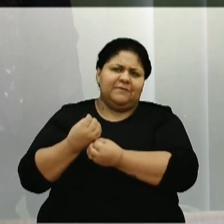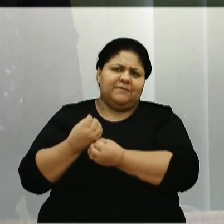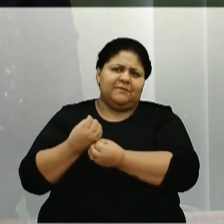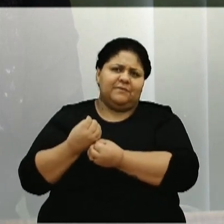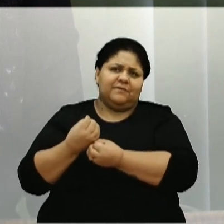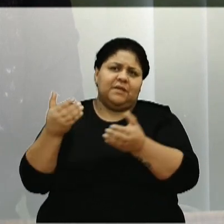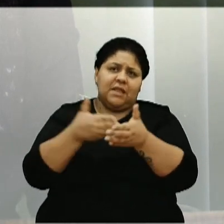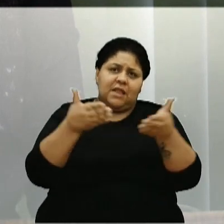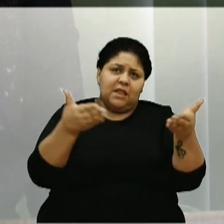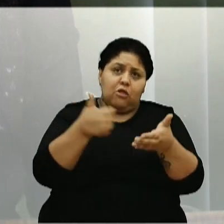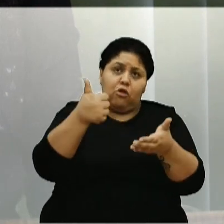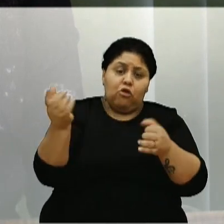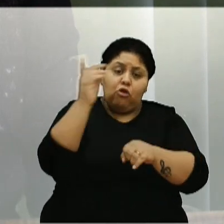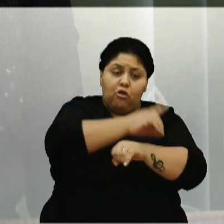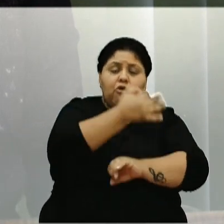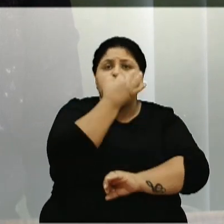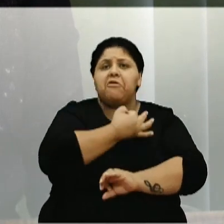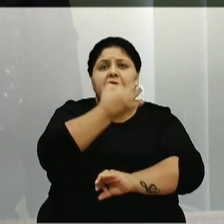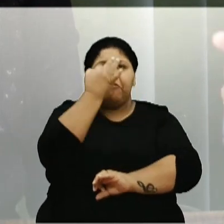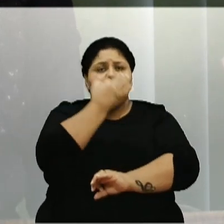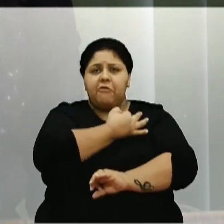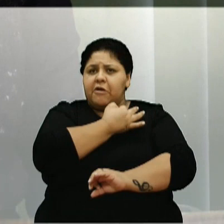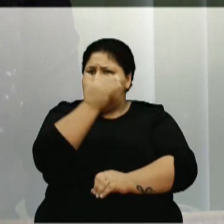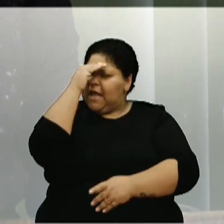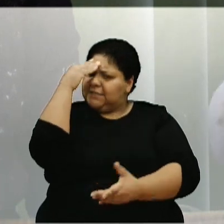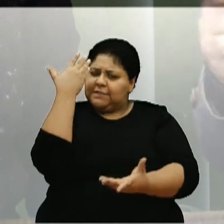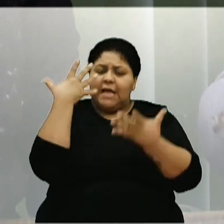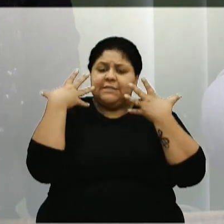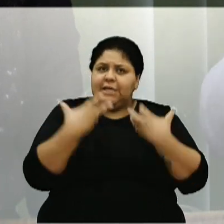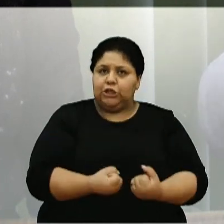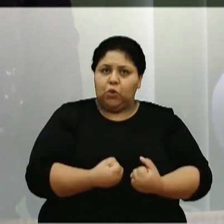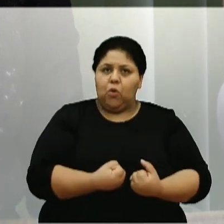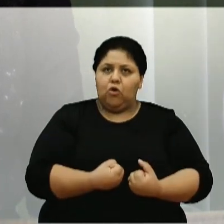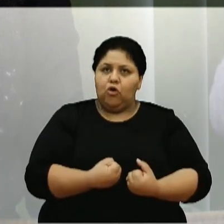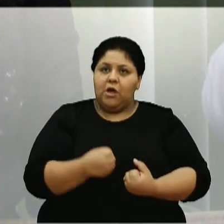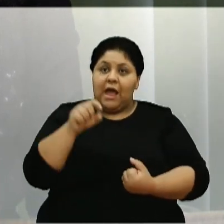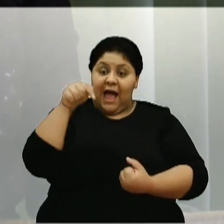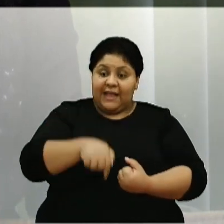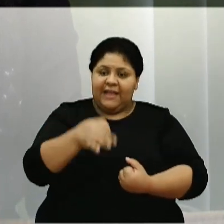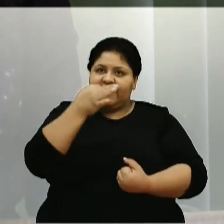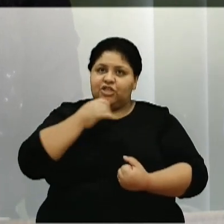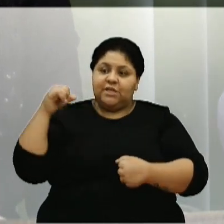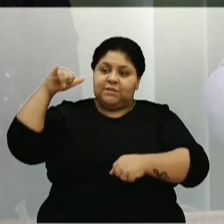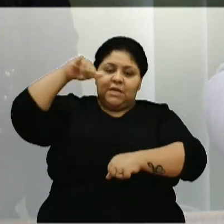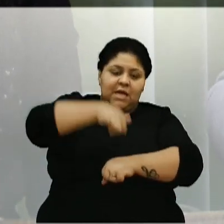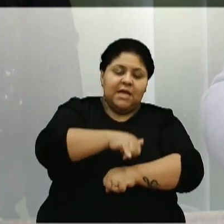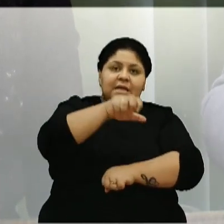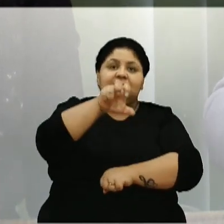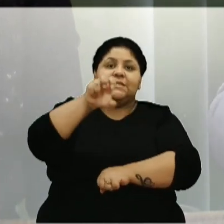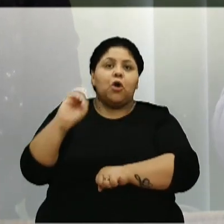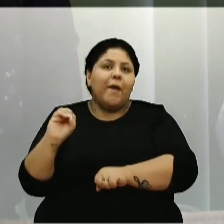até hoje, desde o primeiro dia. E Caxias encarou a bronca. No primeiro dia baixou 50 aviões num aeroporto que se dizia que era